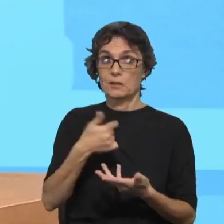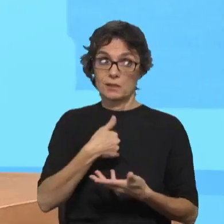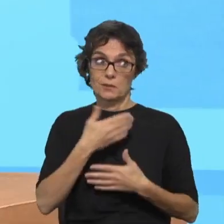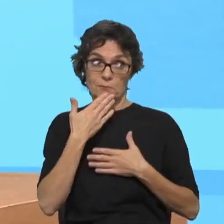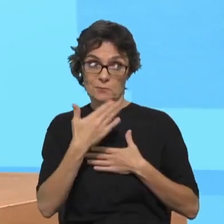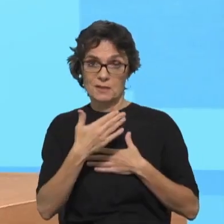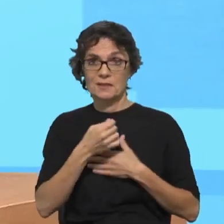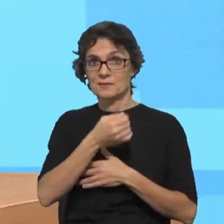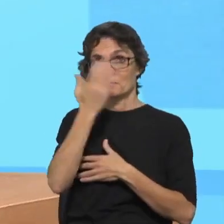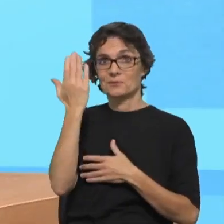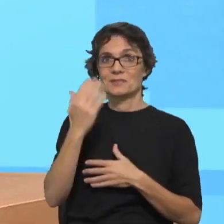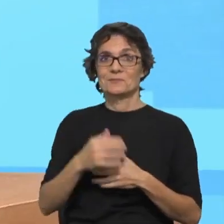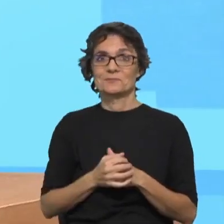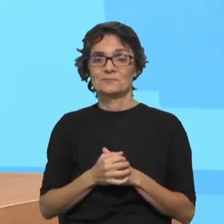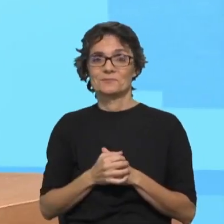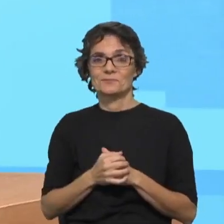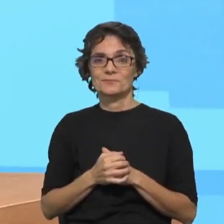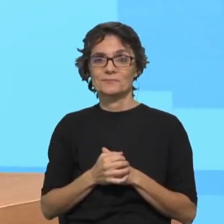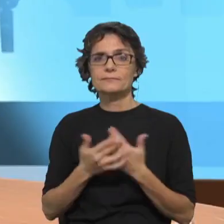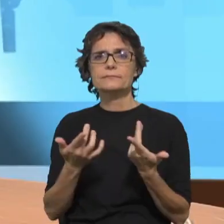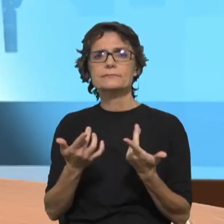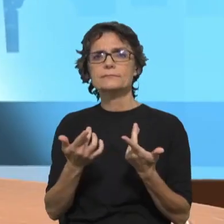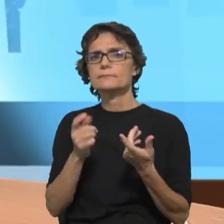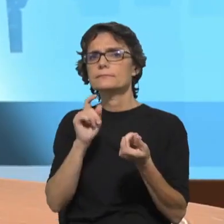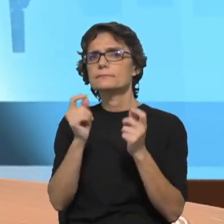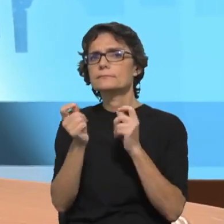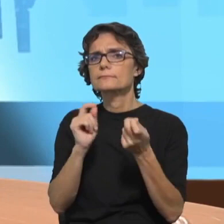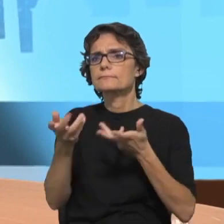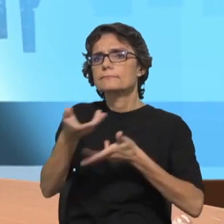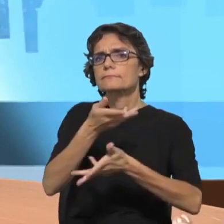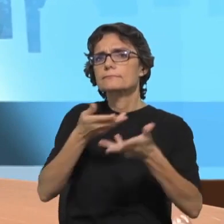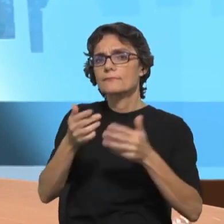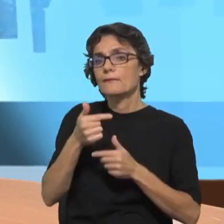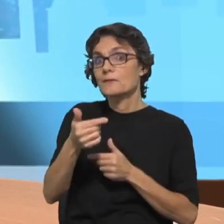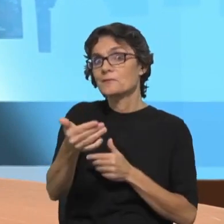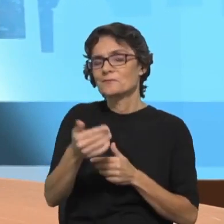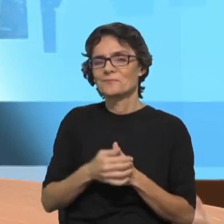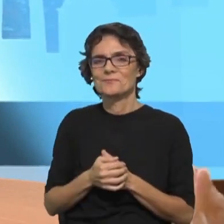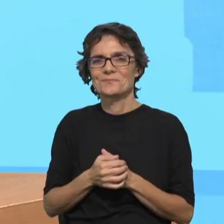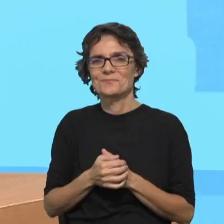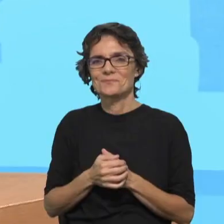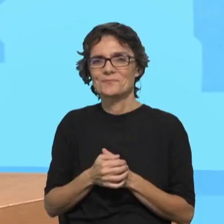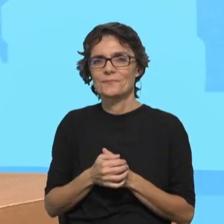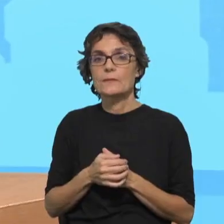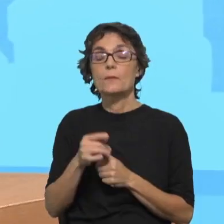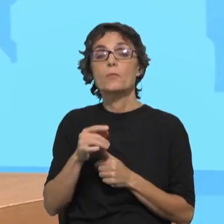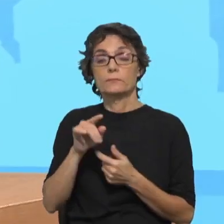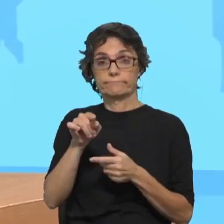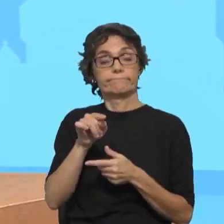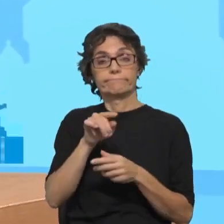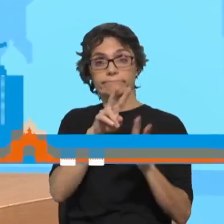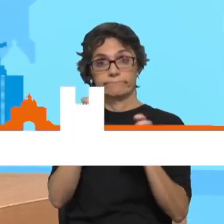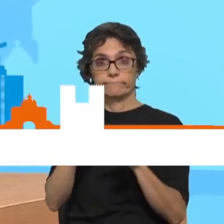Bom dia. Que conversas são estas que começam já mais logo? Estas conversas vêm